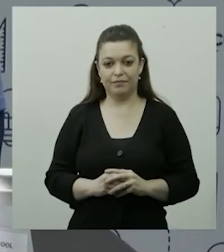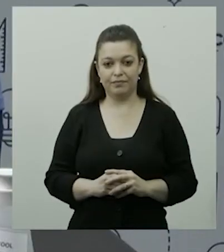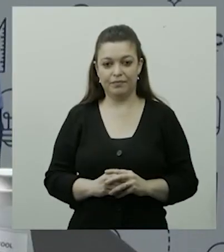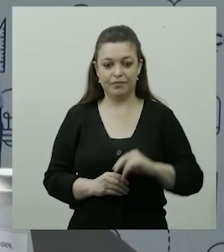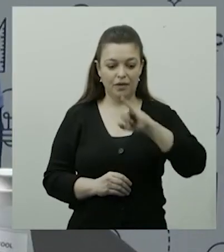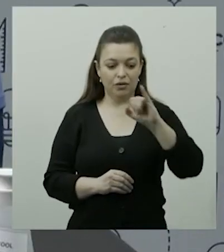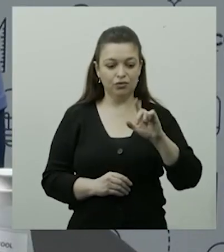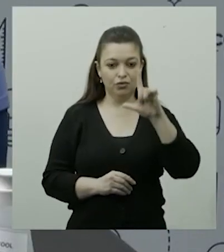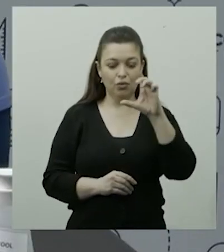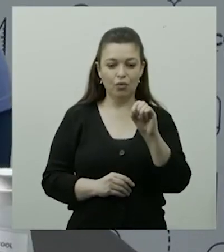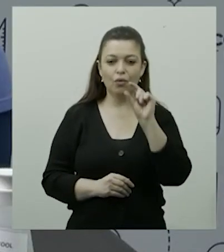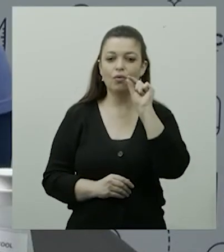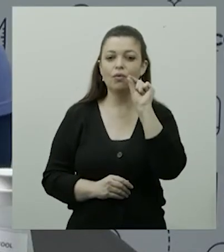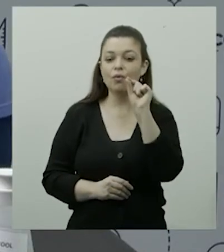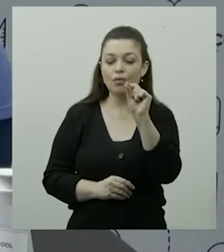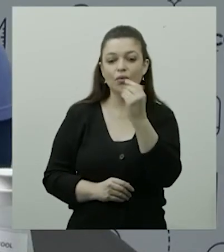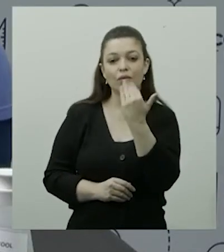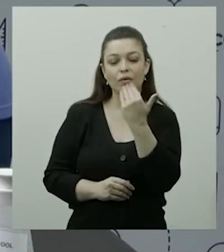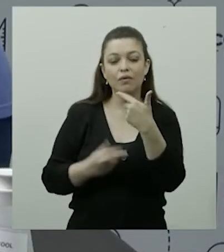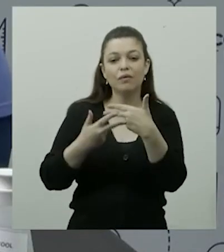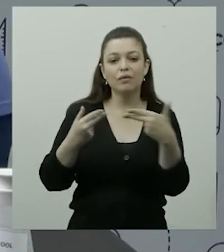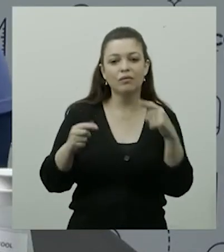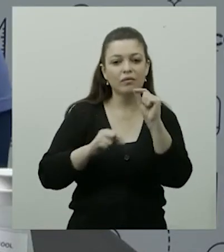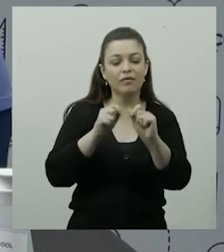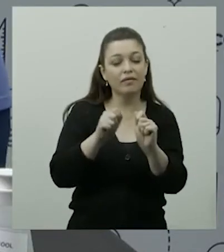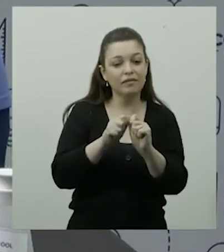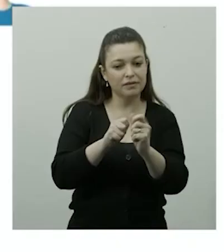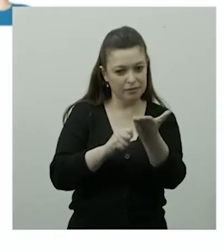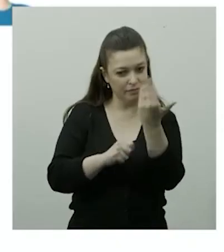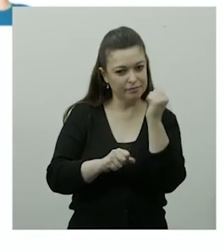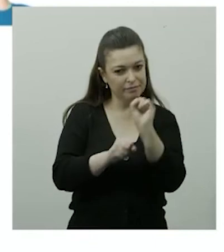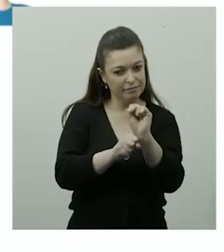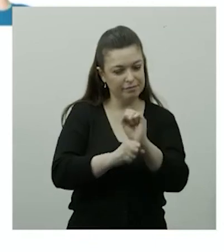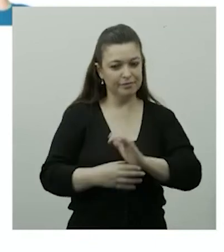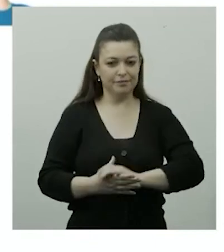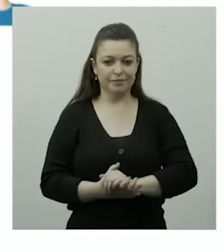dar um tempinho para vocês aí pensarem. Já voltamos.